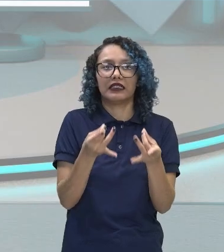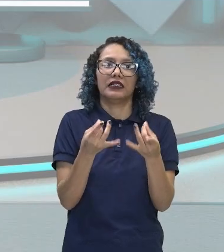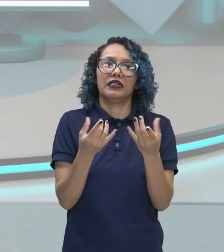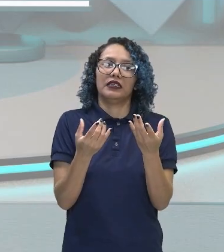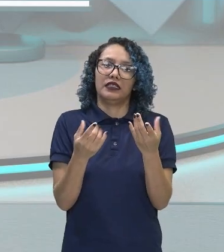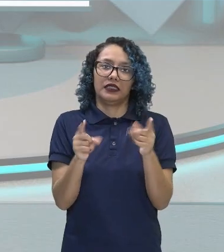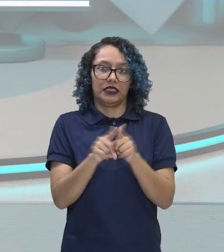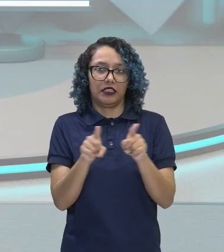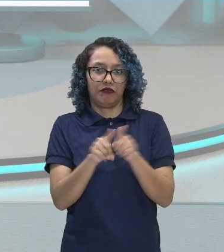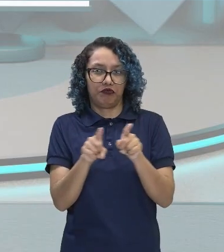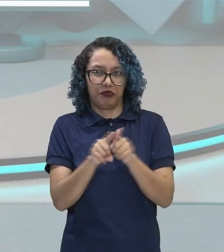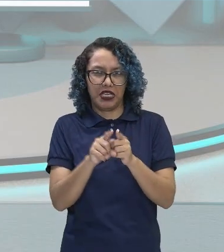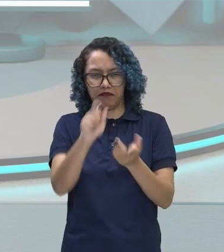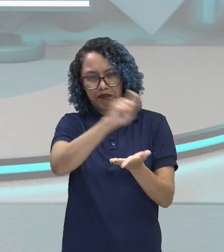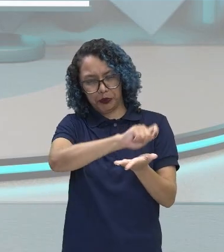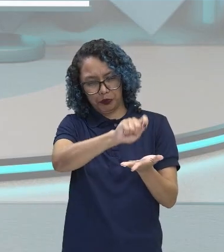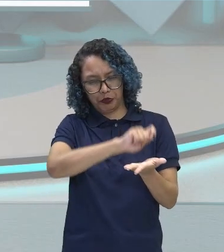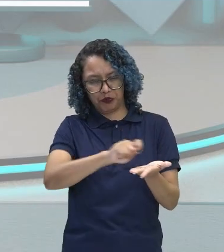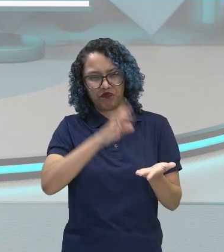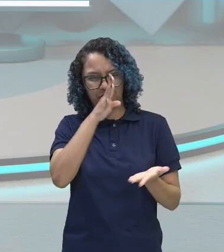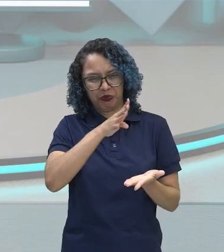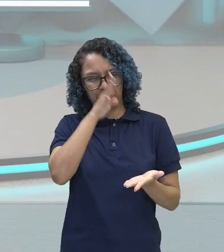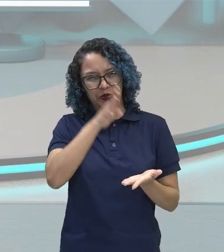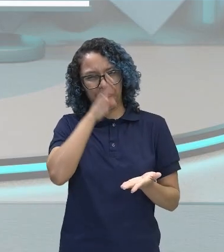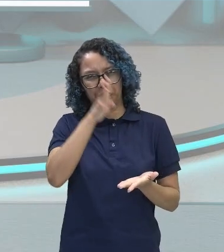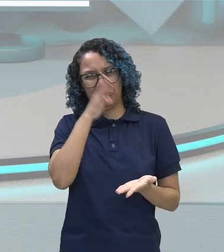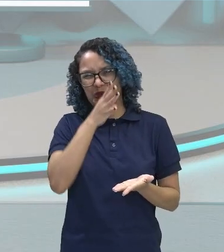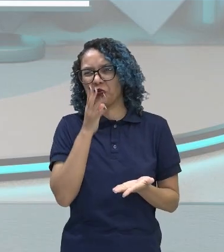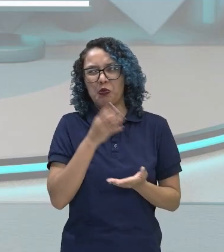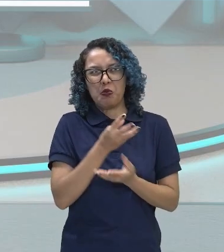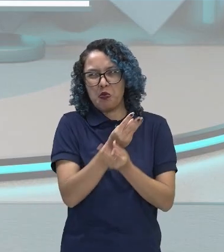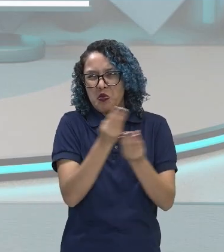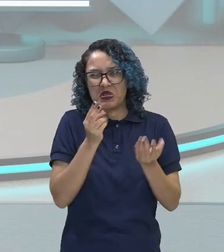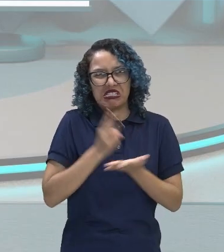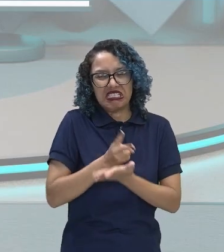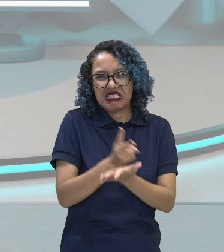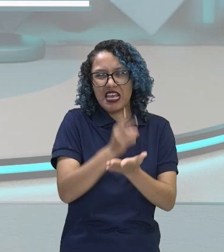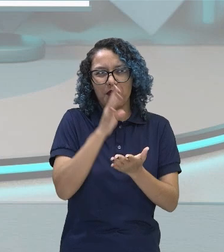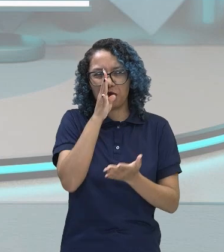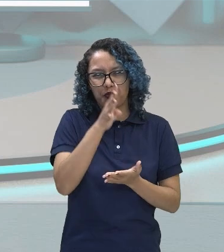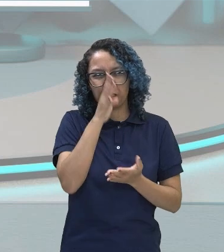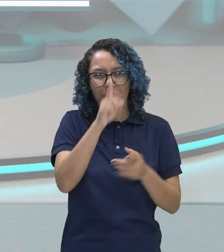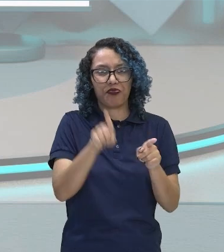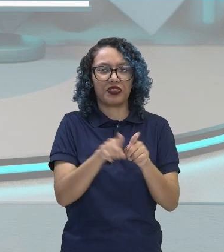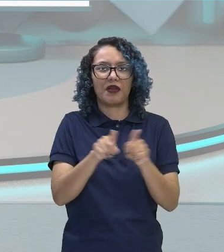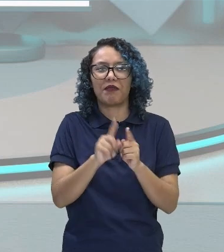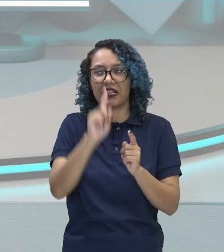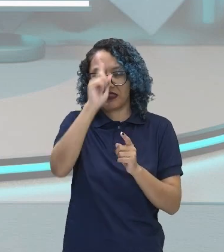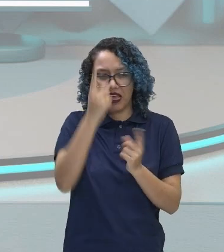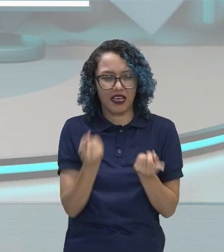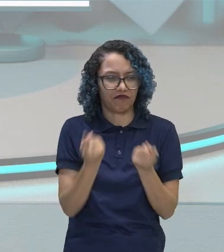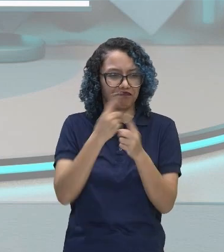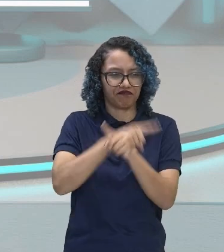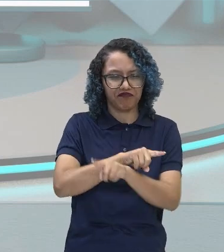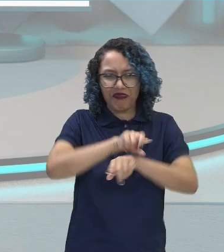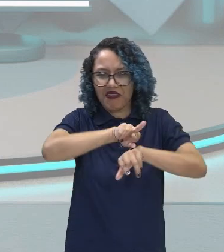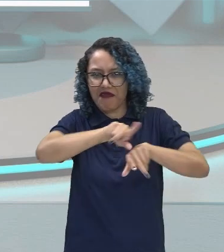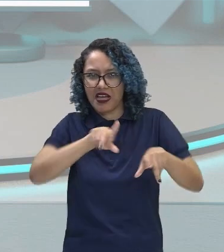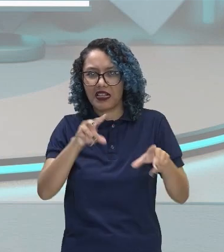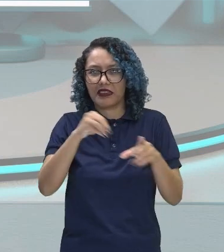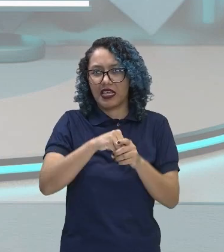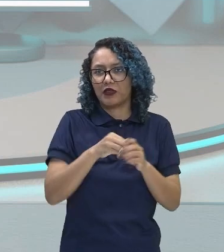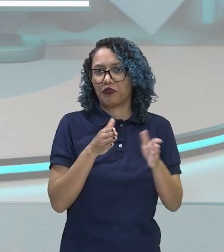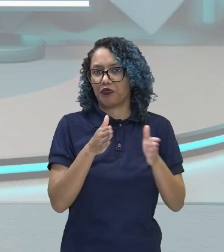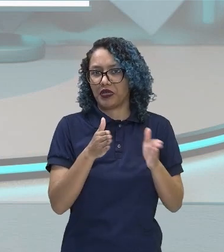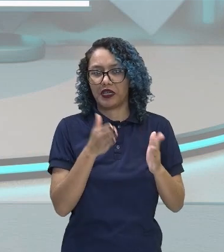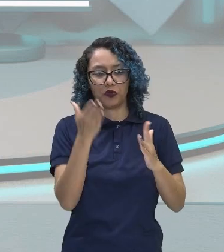na escrita. Então, havia muito exagero e muitas antíteses, muitas ideias contraditórias dentro do período e